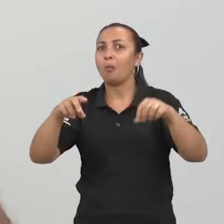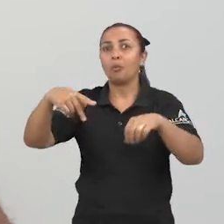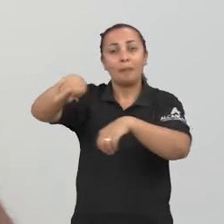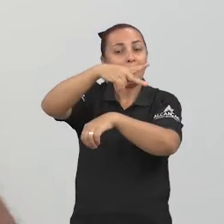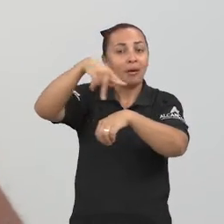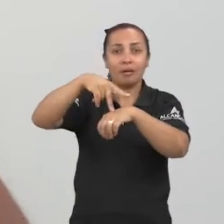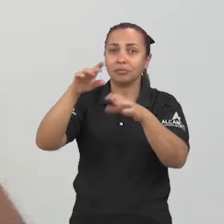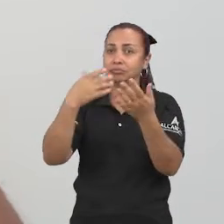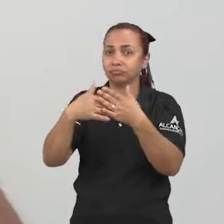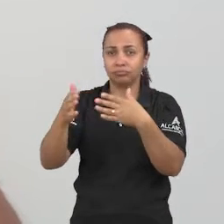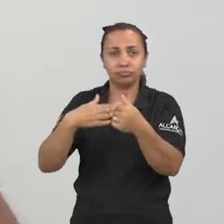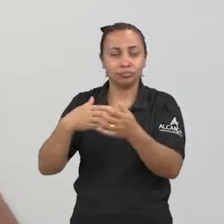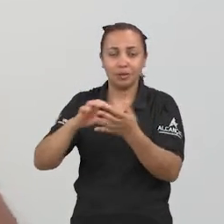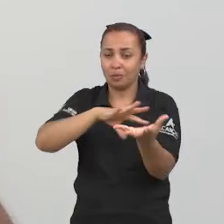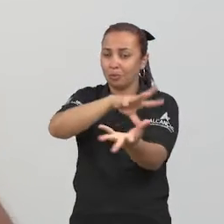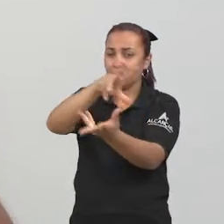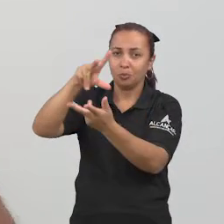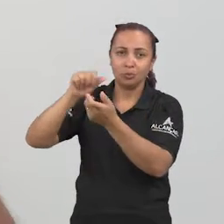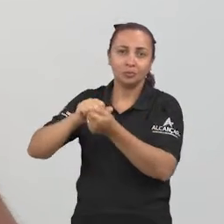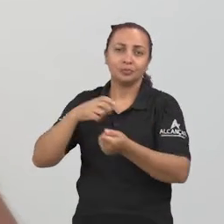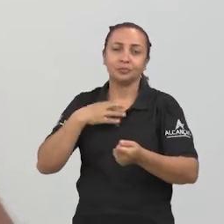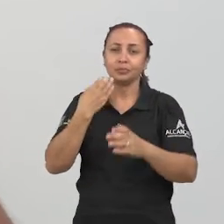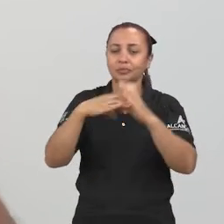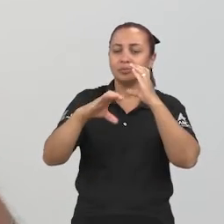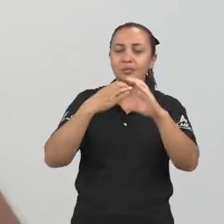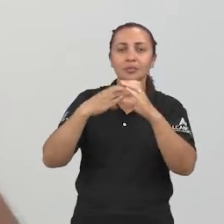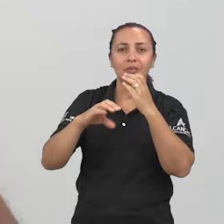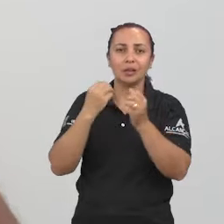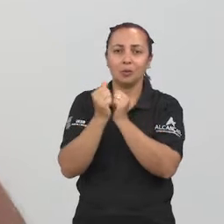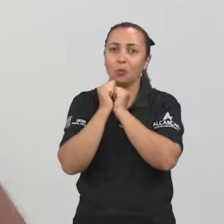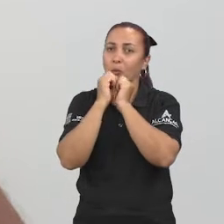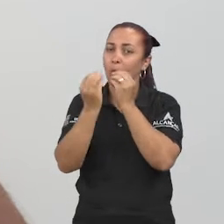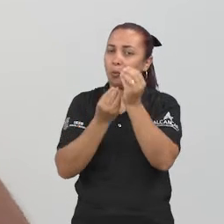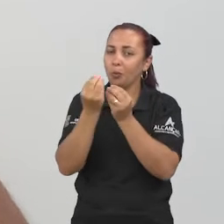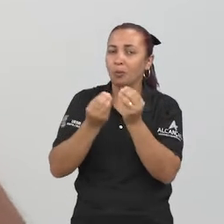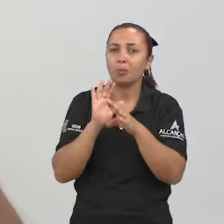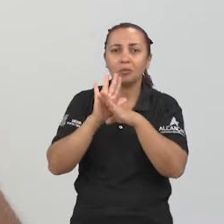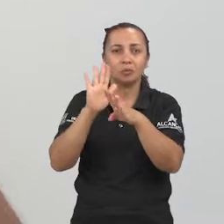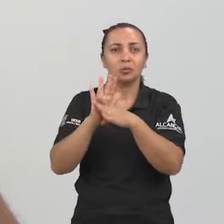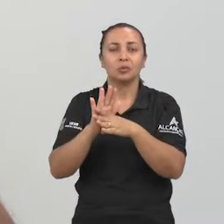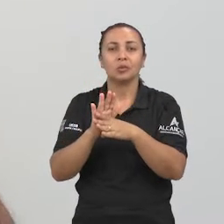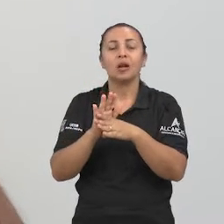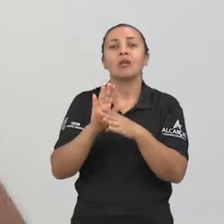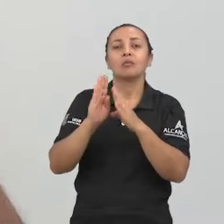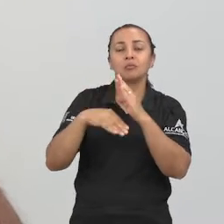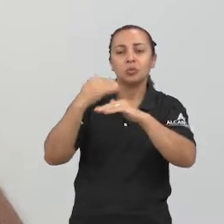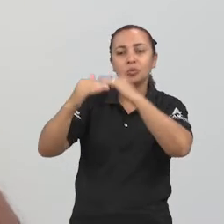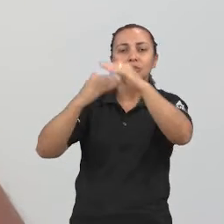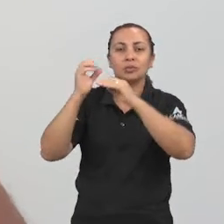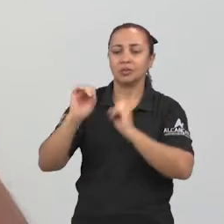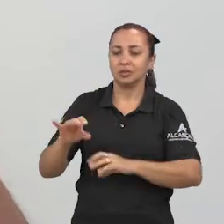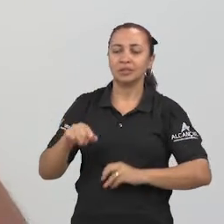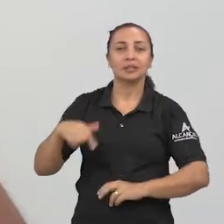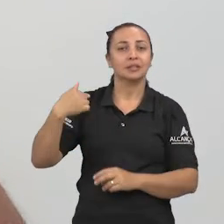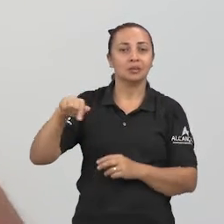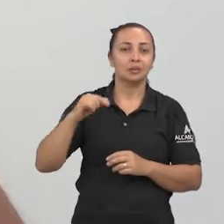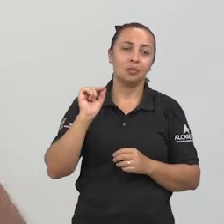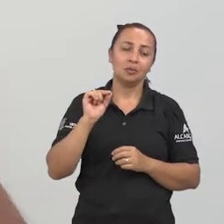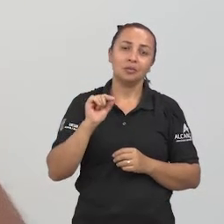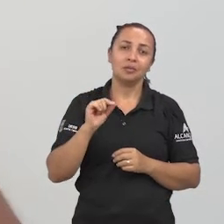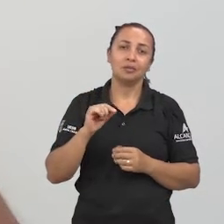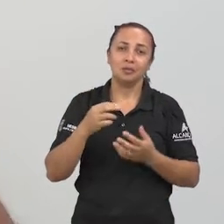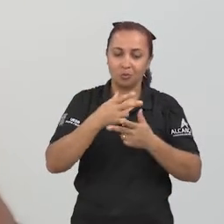país, utilizando as tecnologias da informação e comunicação como aliada ao processo de ensino de química, o que é algo